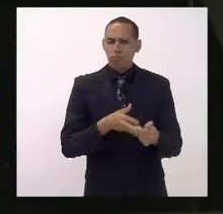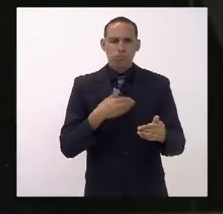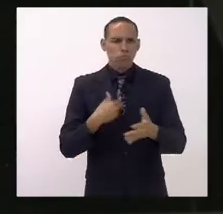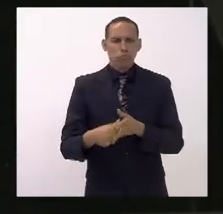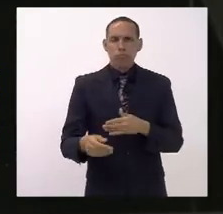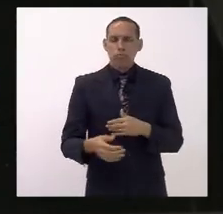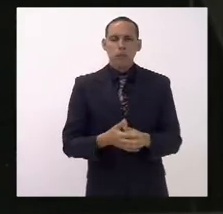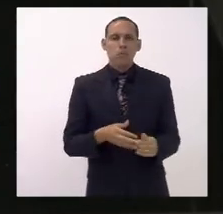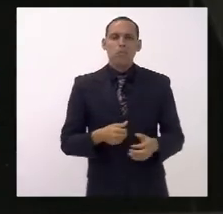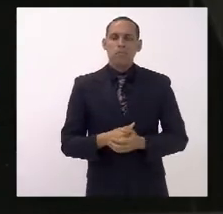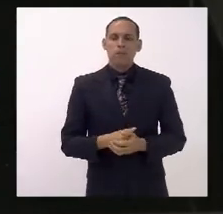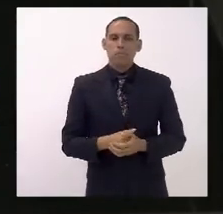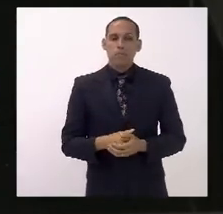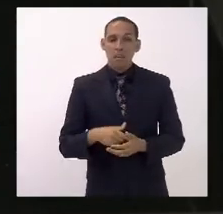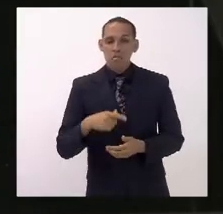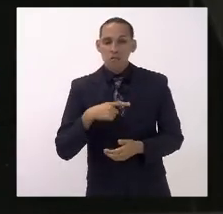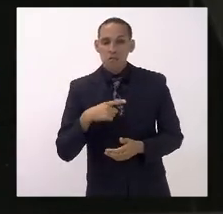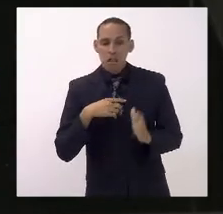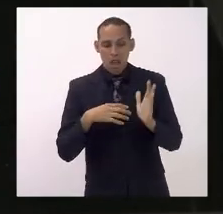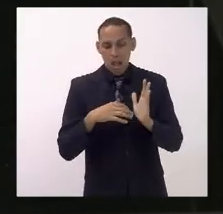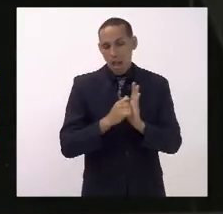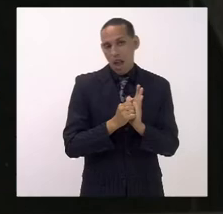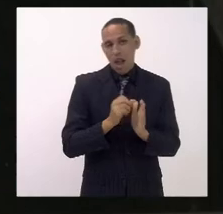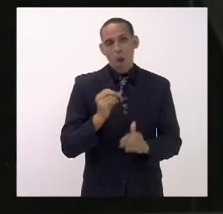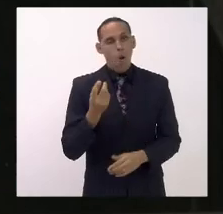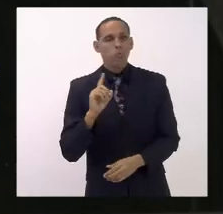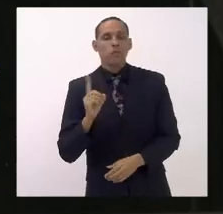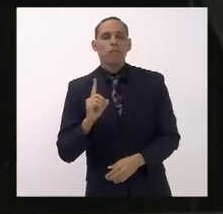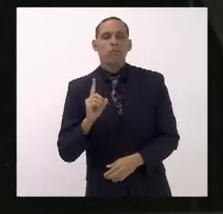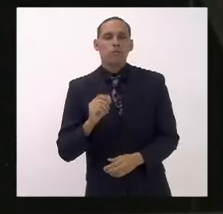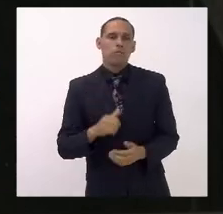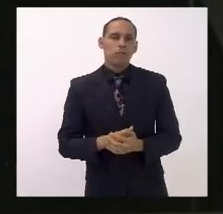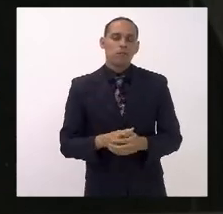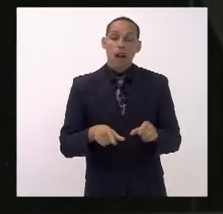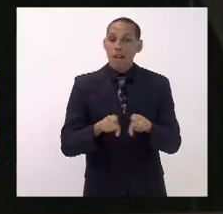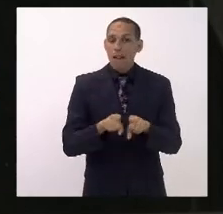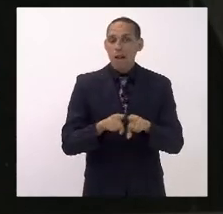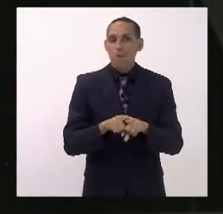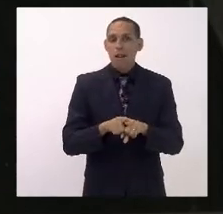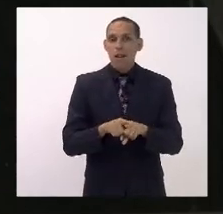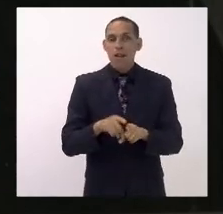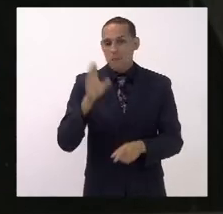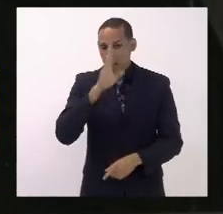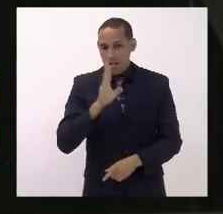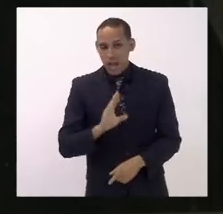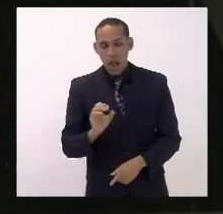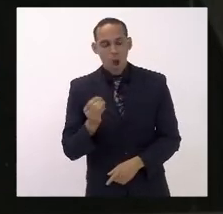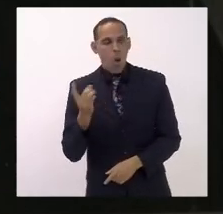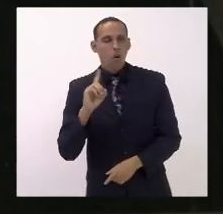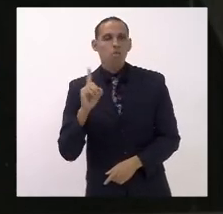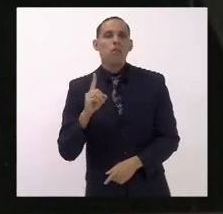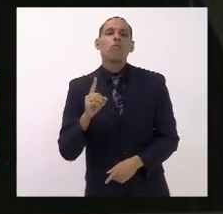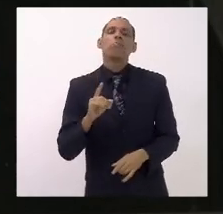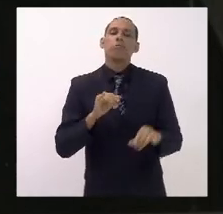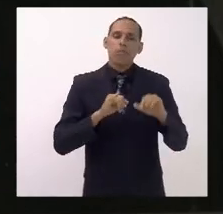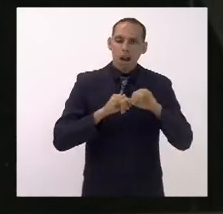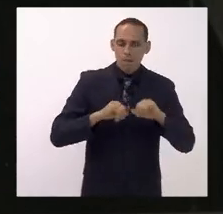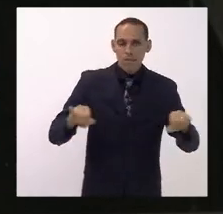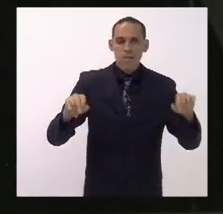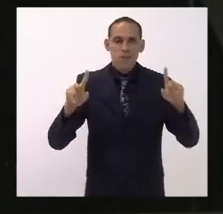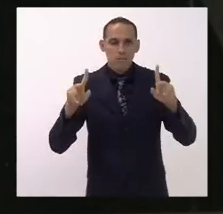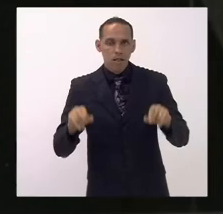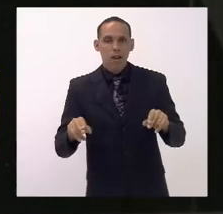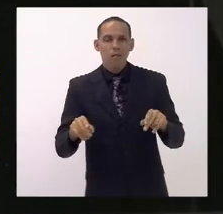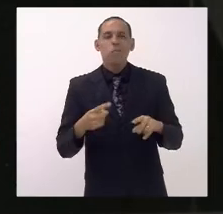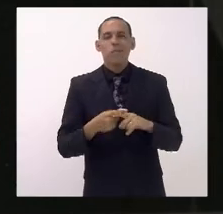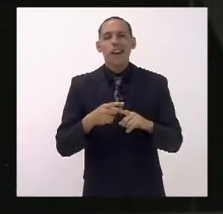independentemente deles estarem cadastrados ou não, dele ser brasileiro ou não, porque muitas das vezes nós temos